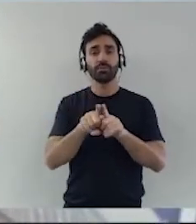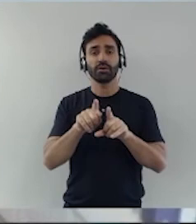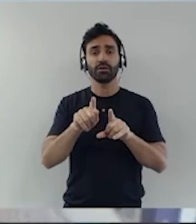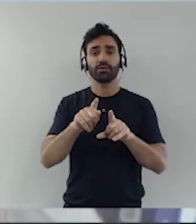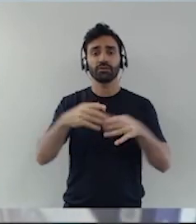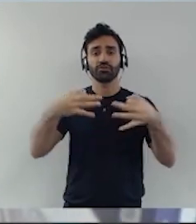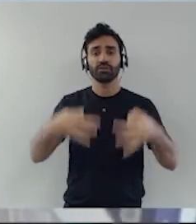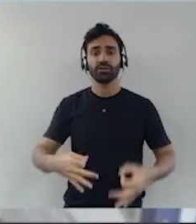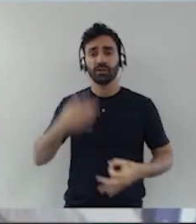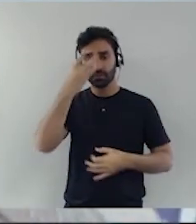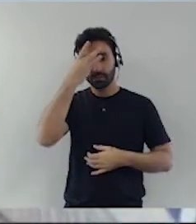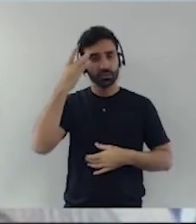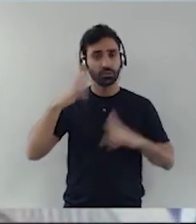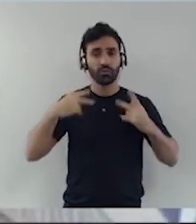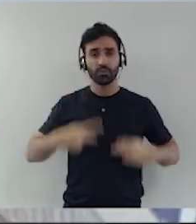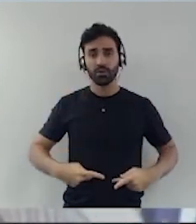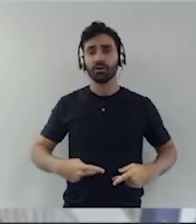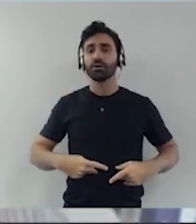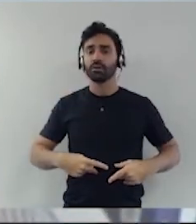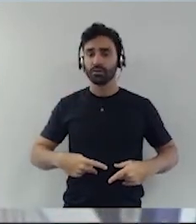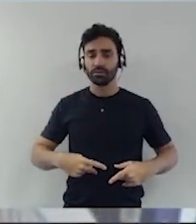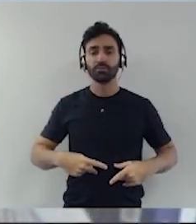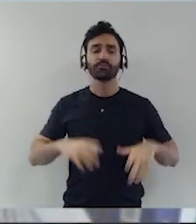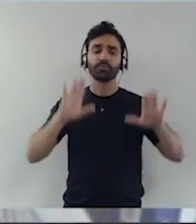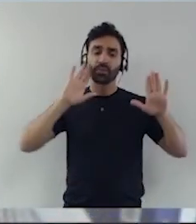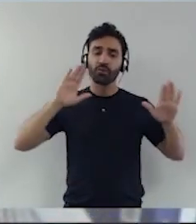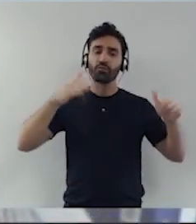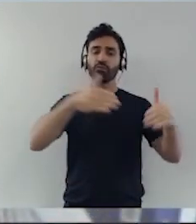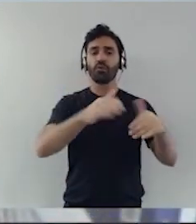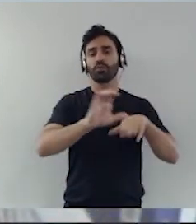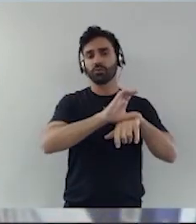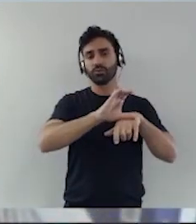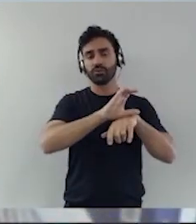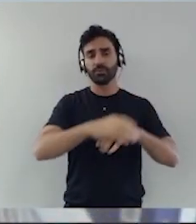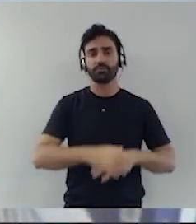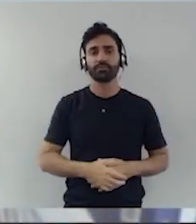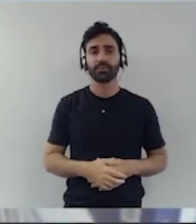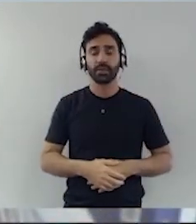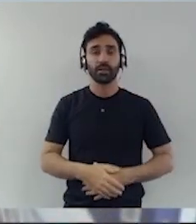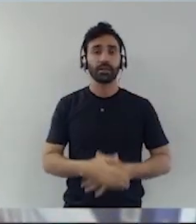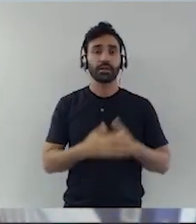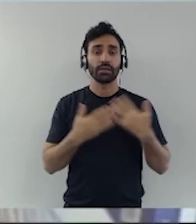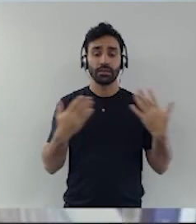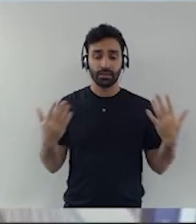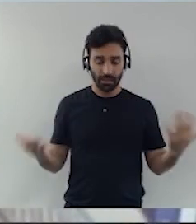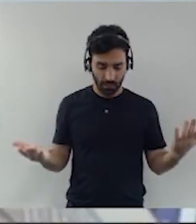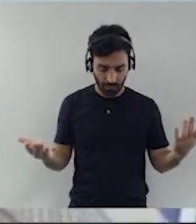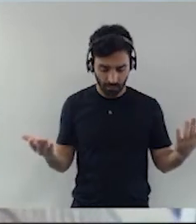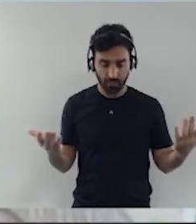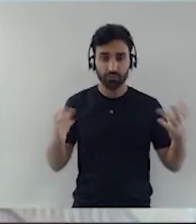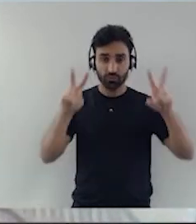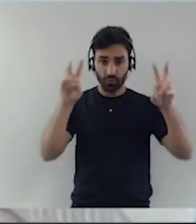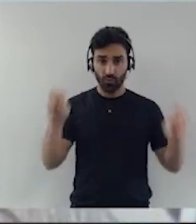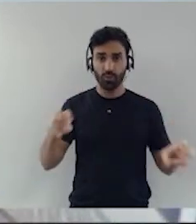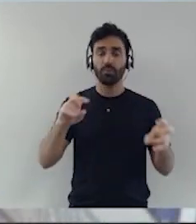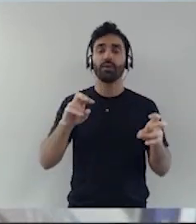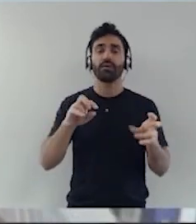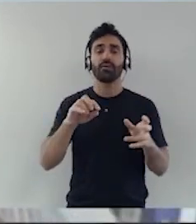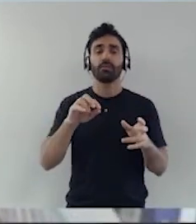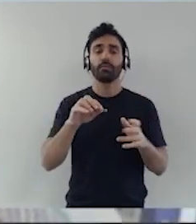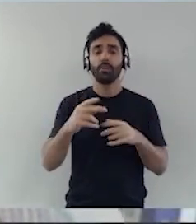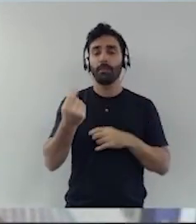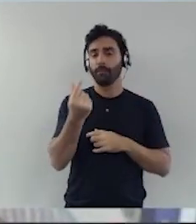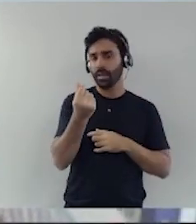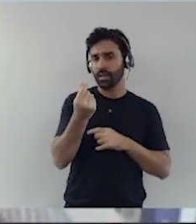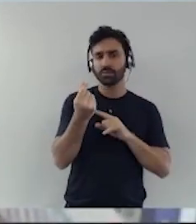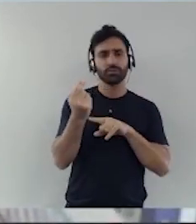dignidade da pessoa humana com a centralidade da Constituição. Então, a parte de registro de preço é bastante